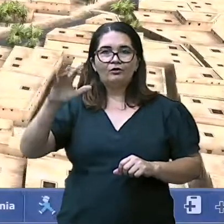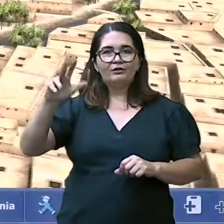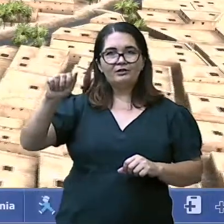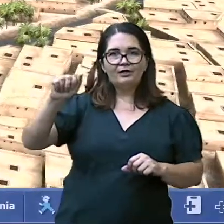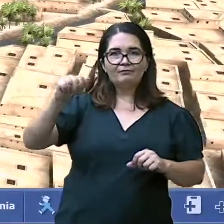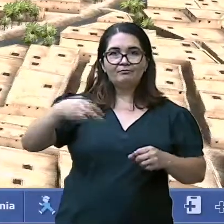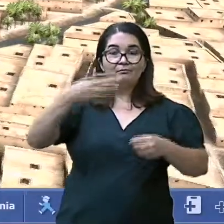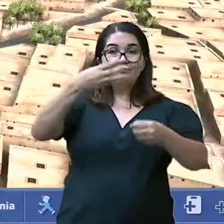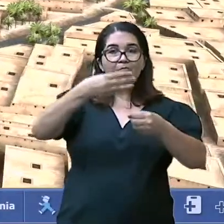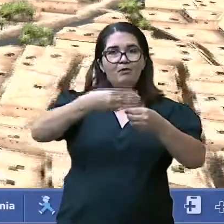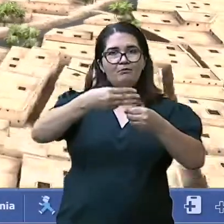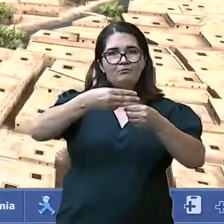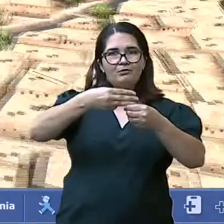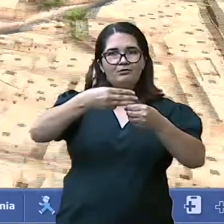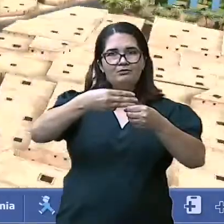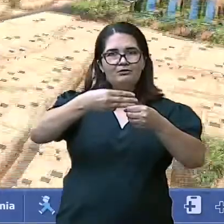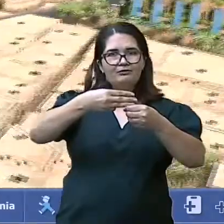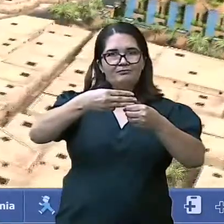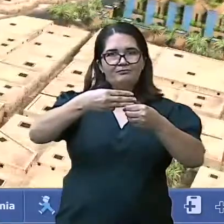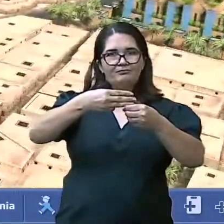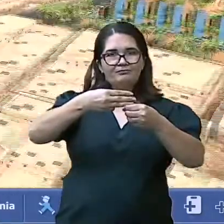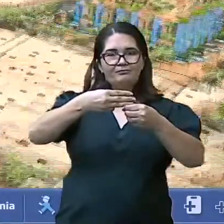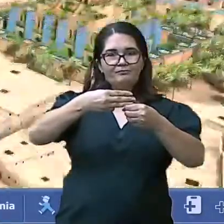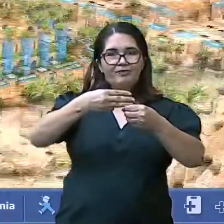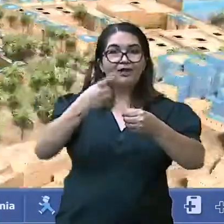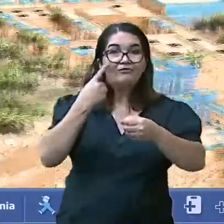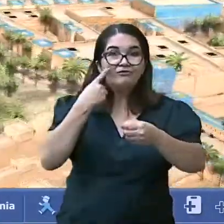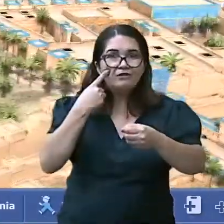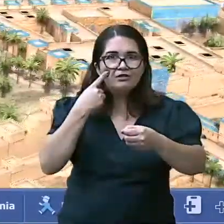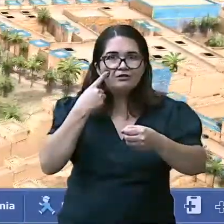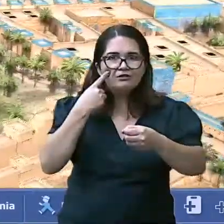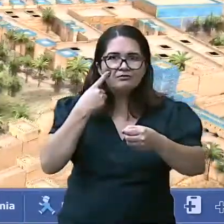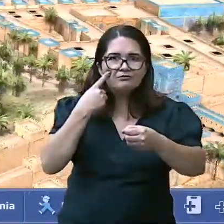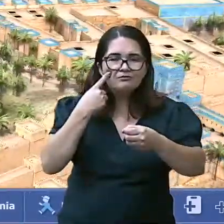Olhem bem. Nós podemos observar aqui